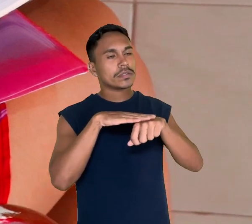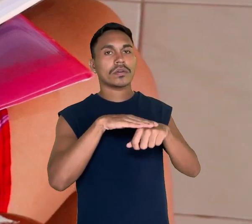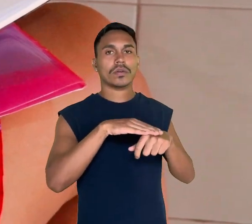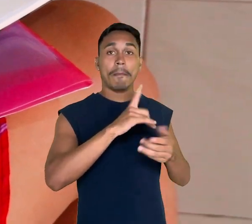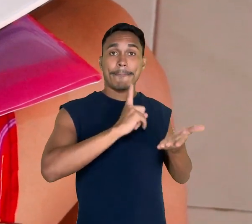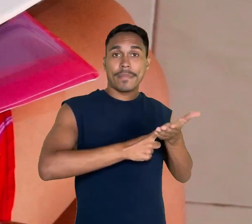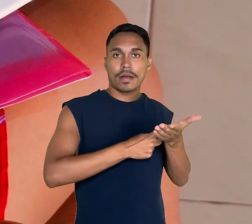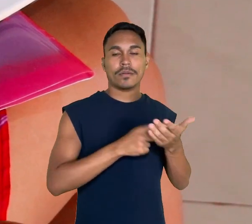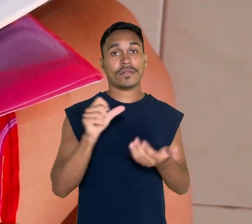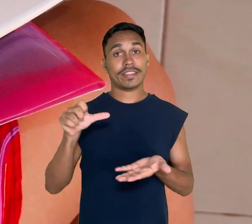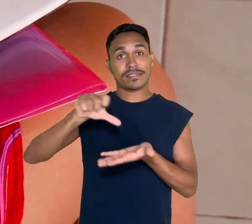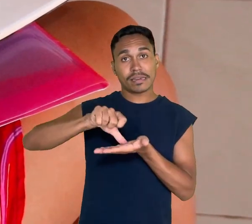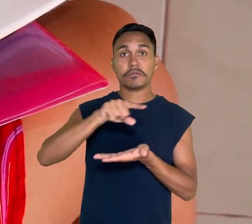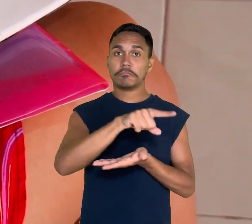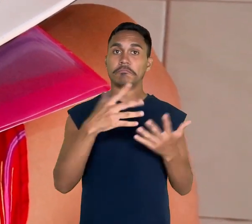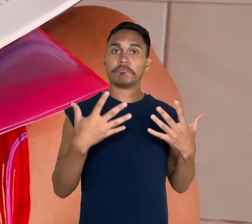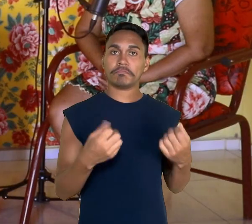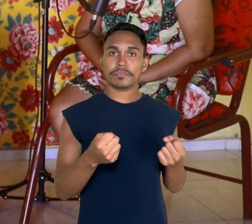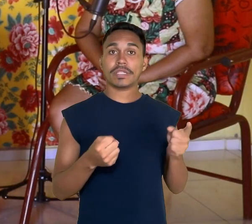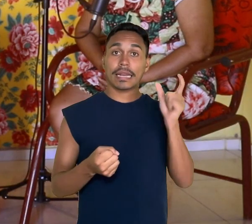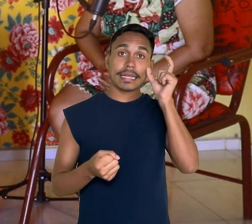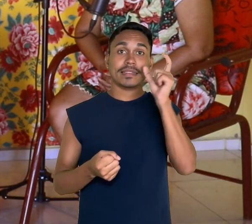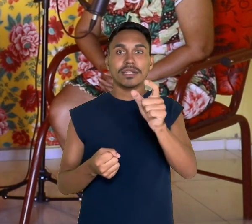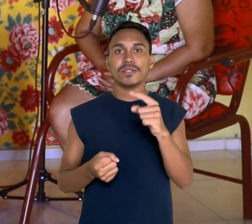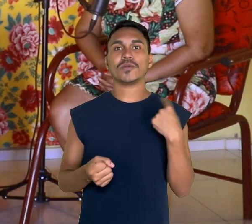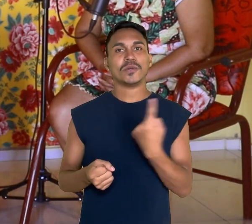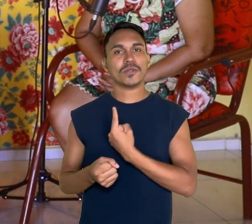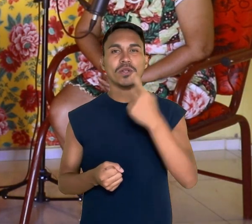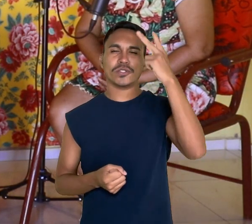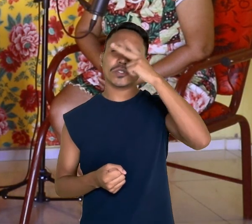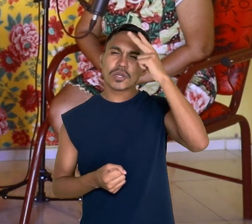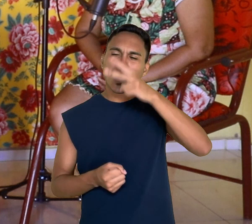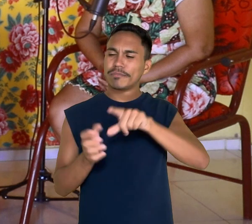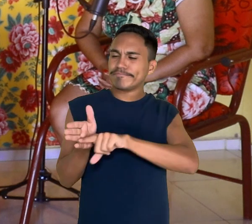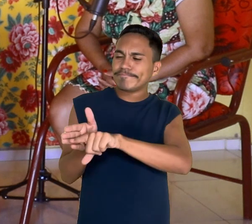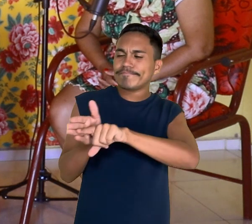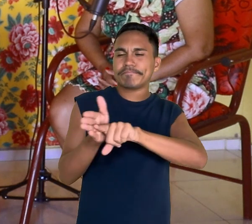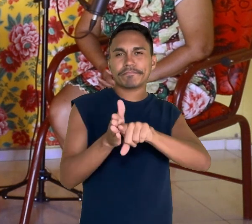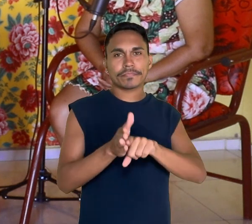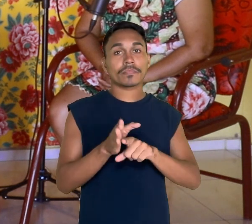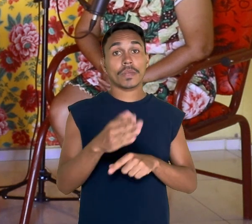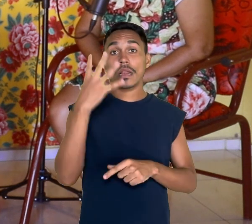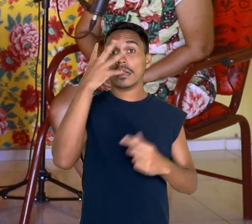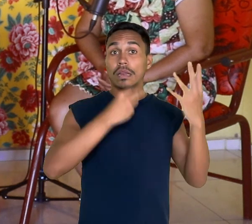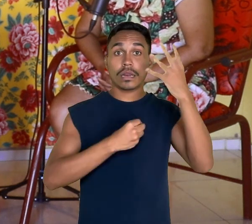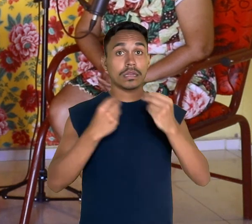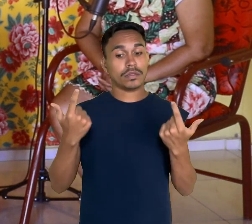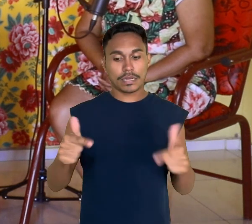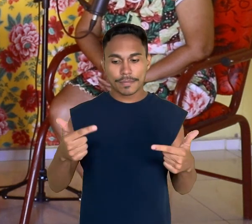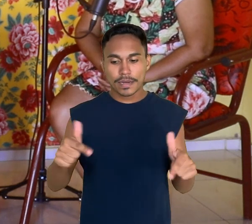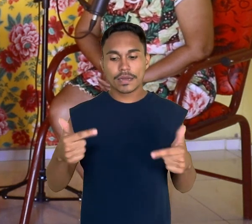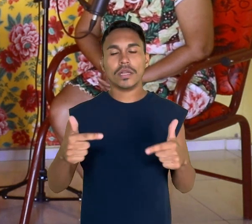gente conversou. Ele marcou que ia lá na sede, foi e se interessou pela nossa história e fez um